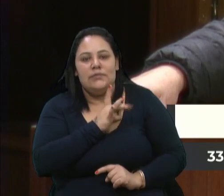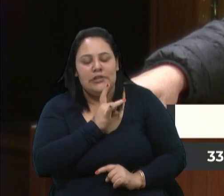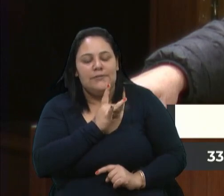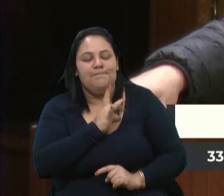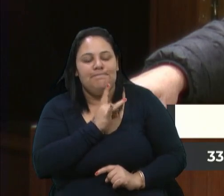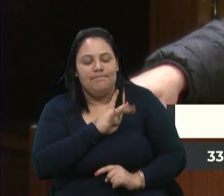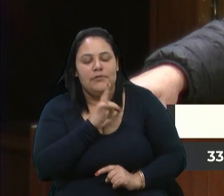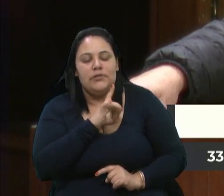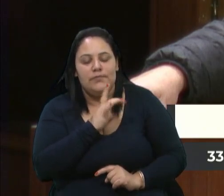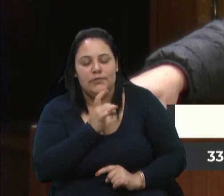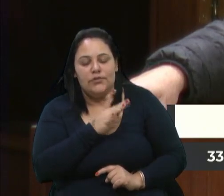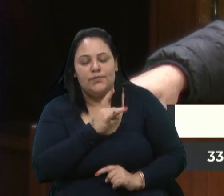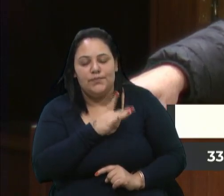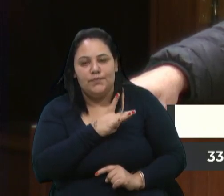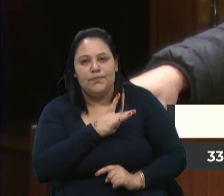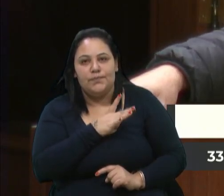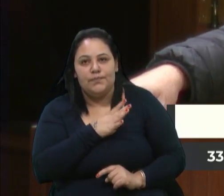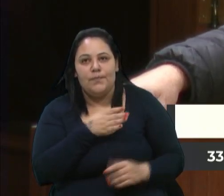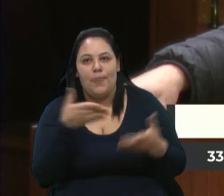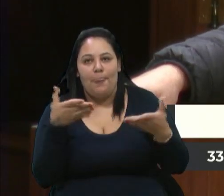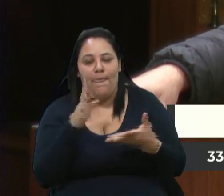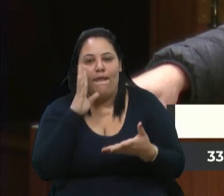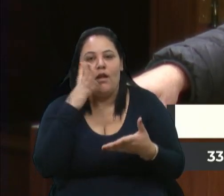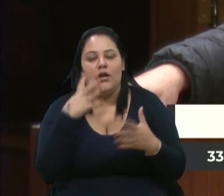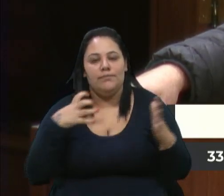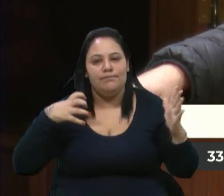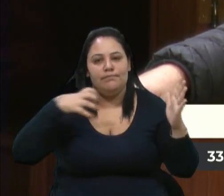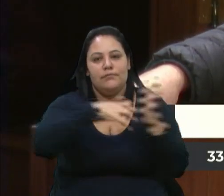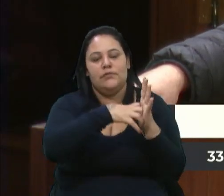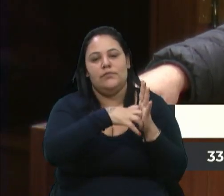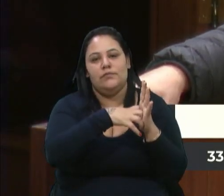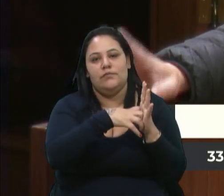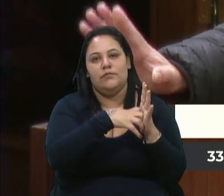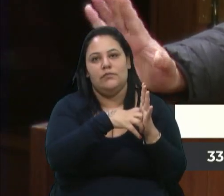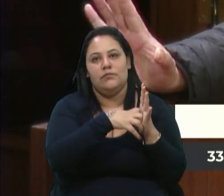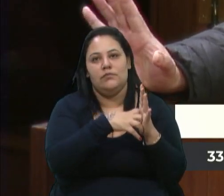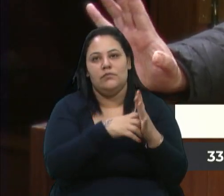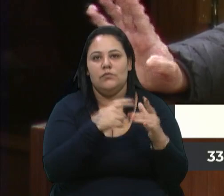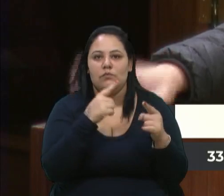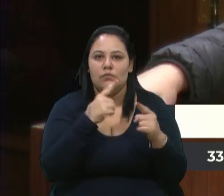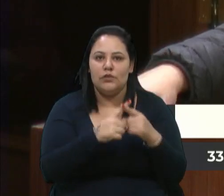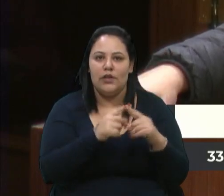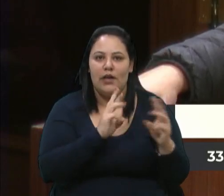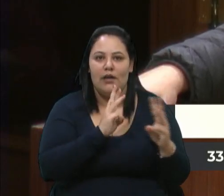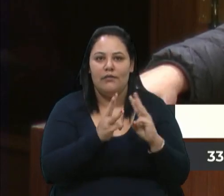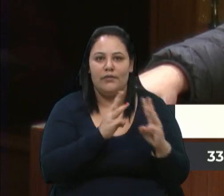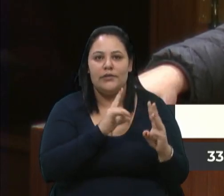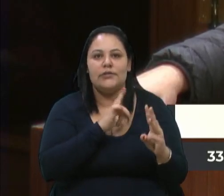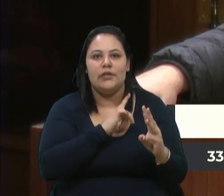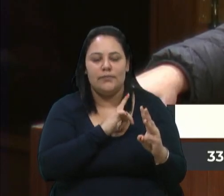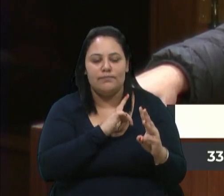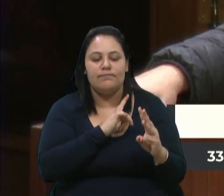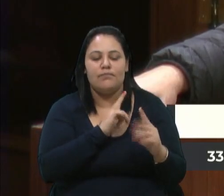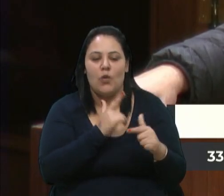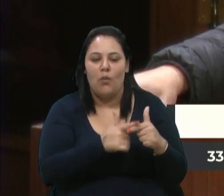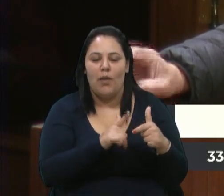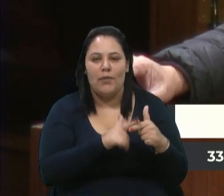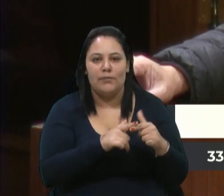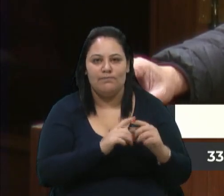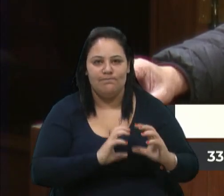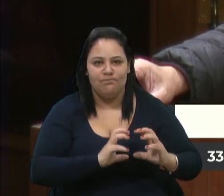vereador Cadori, que daqui a pouco aconteça um acidente, porque essa van tem problemas com o motor,